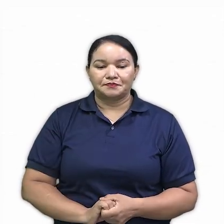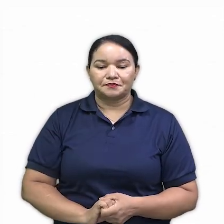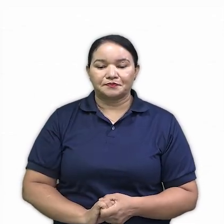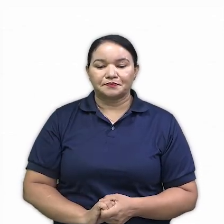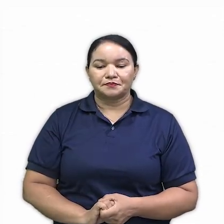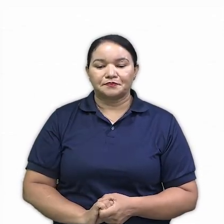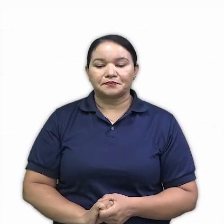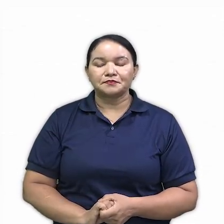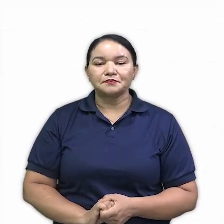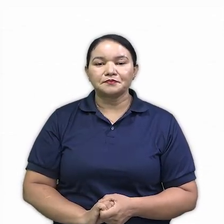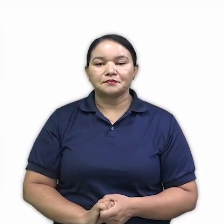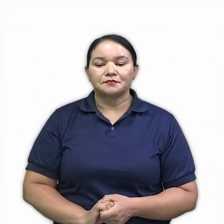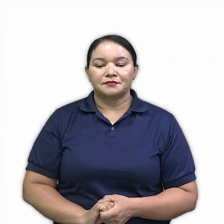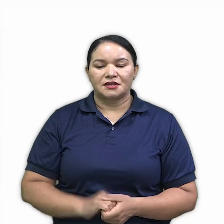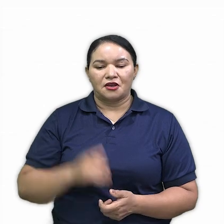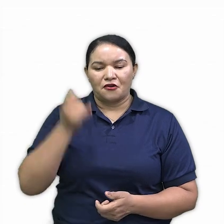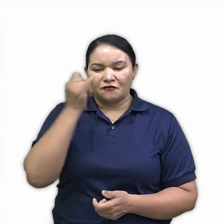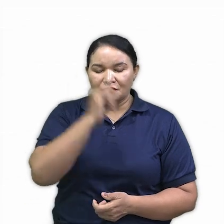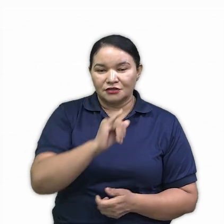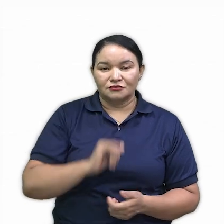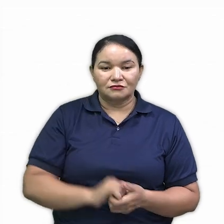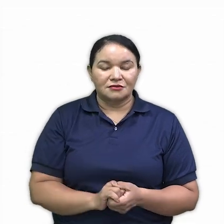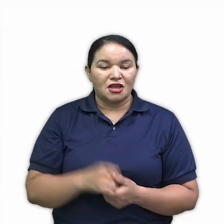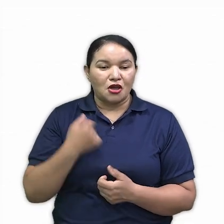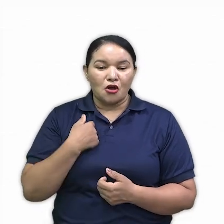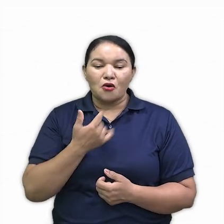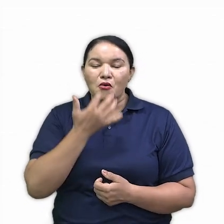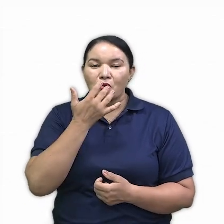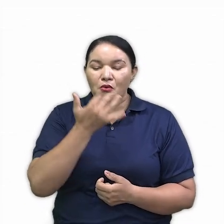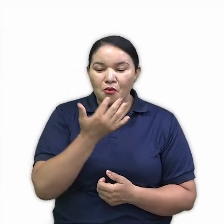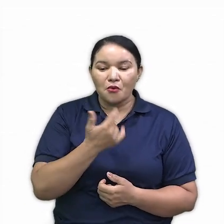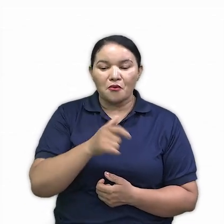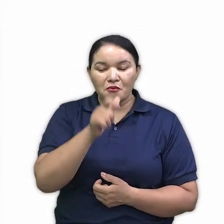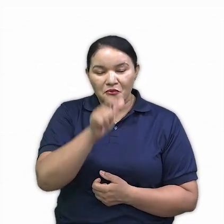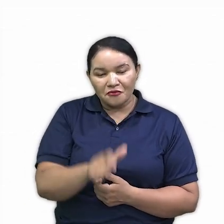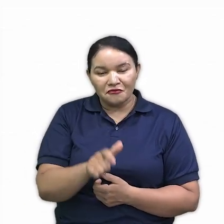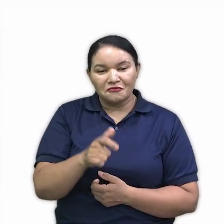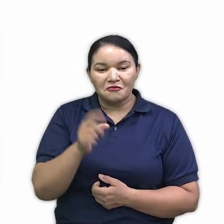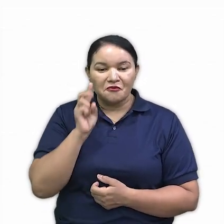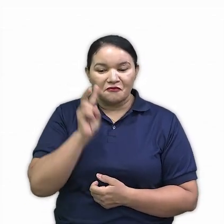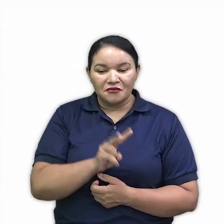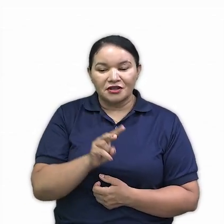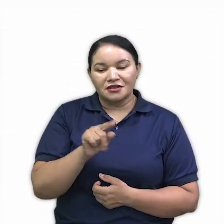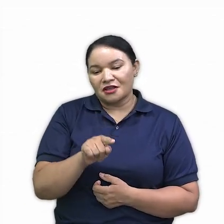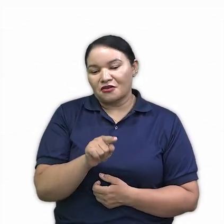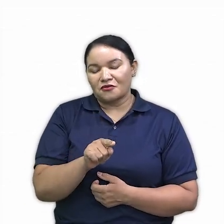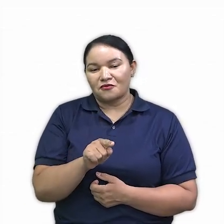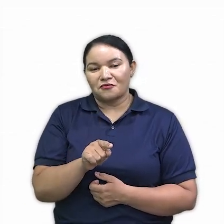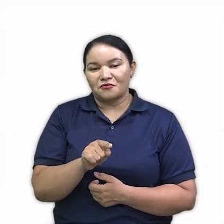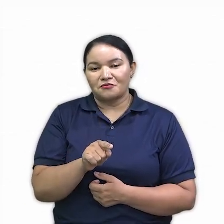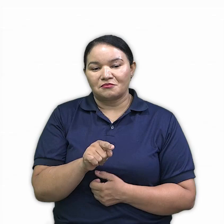lá. Evite. Eu não vejo cor. Eu sou totalmente